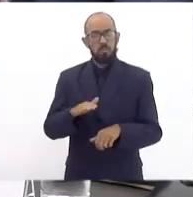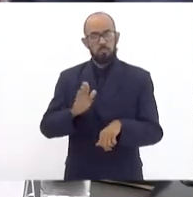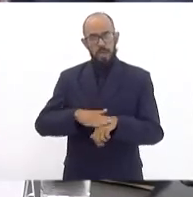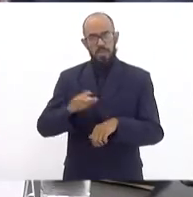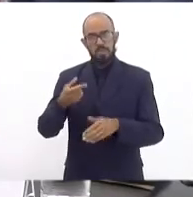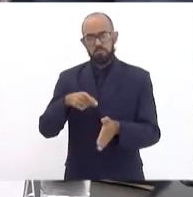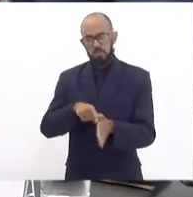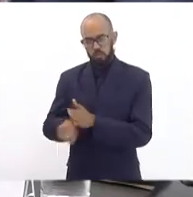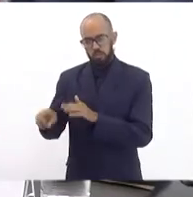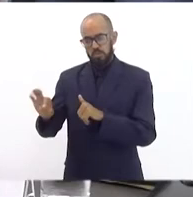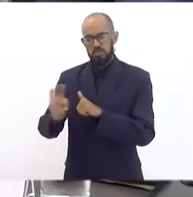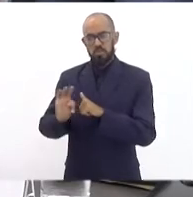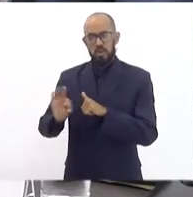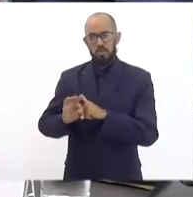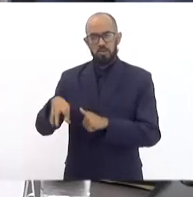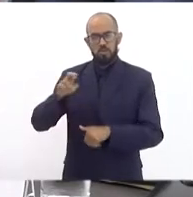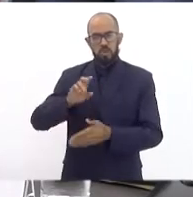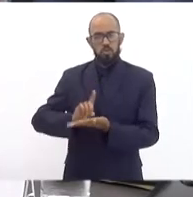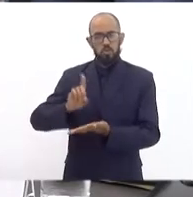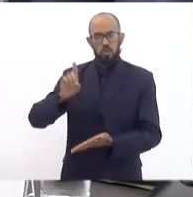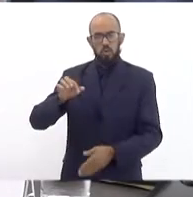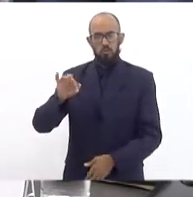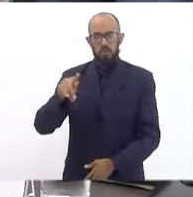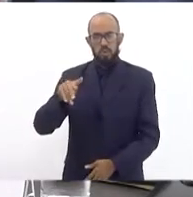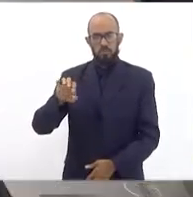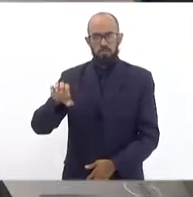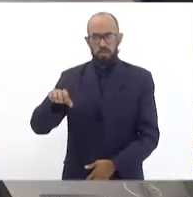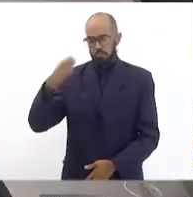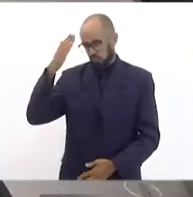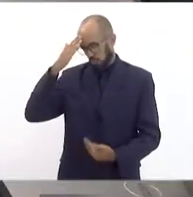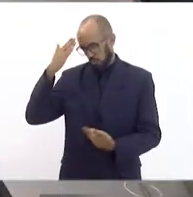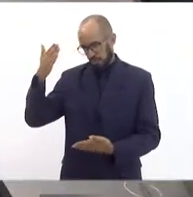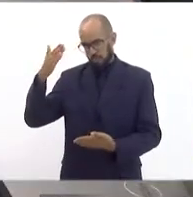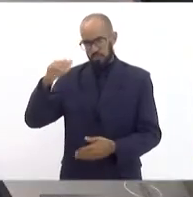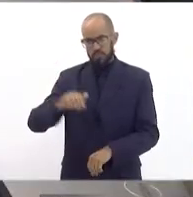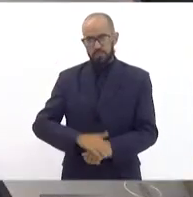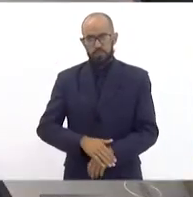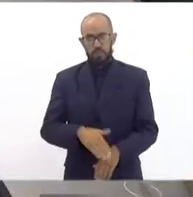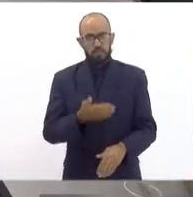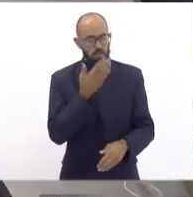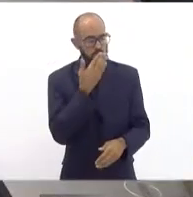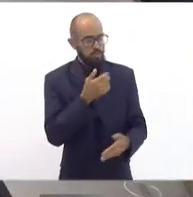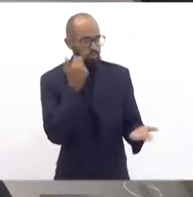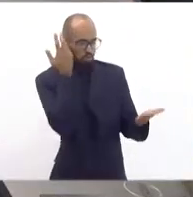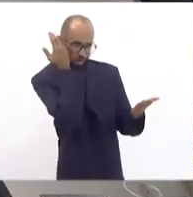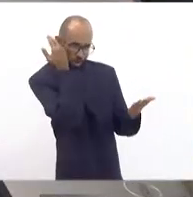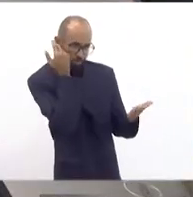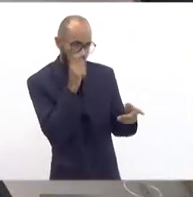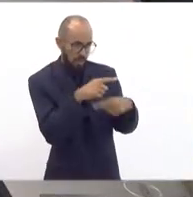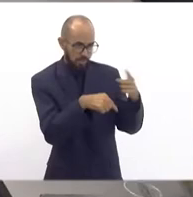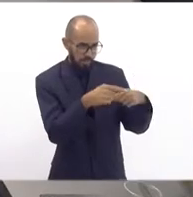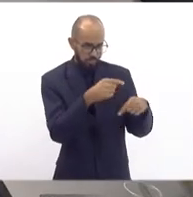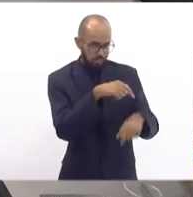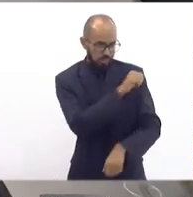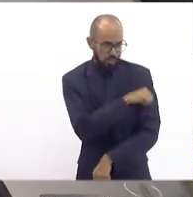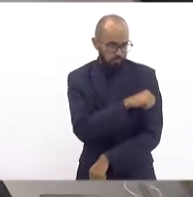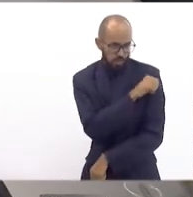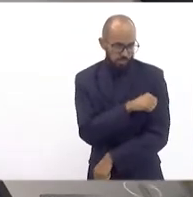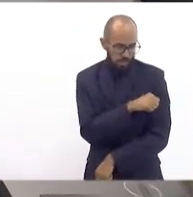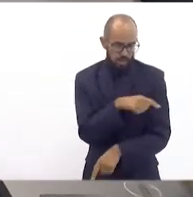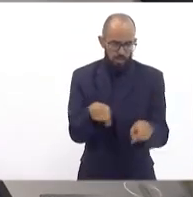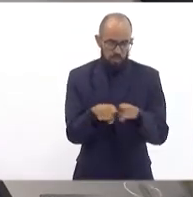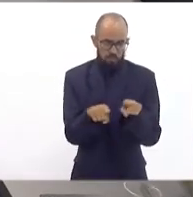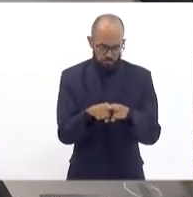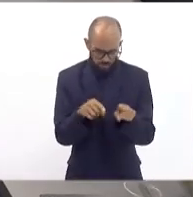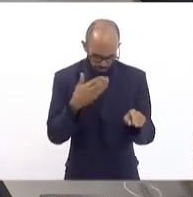técnicas ao doutor Filito. Obrigado. Vou passar a palavra ao deputado Leomar Coelho e depois nós vamos ouvir a deputada enfermeira Regina, que também está pedindo para